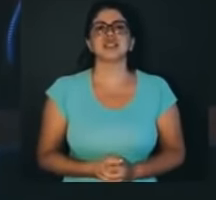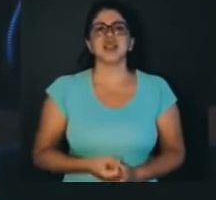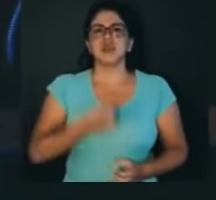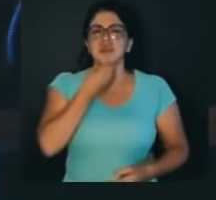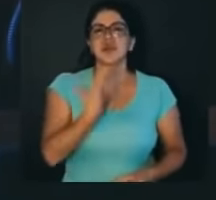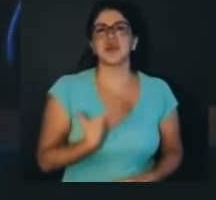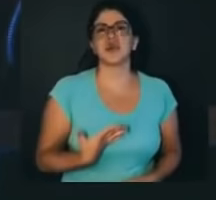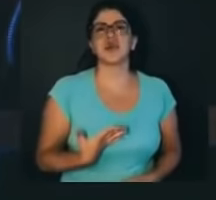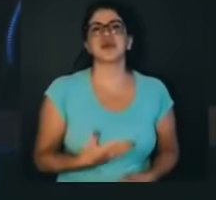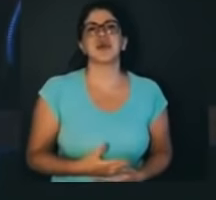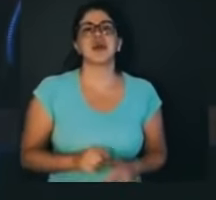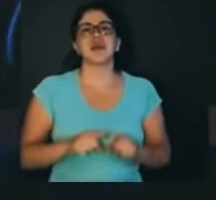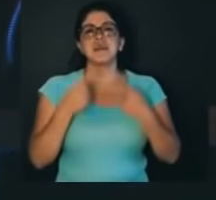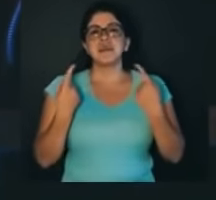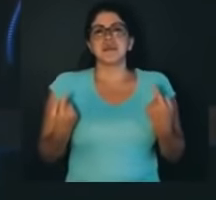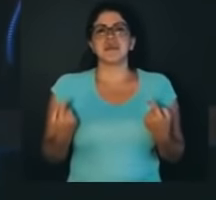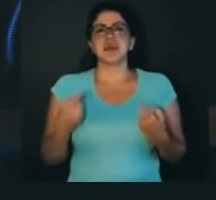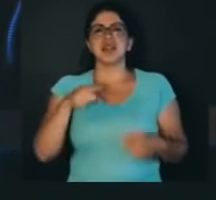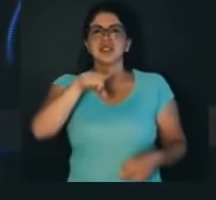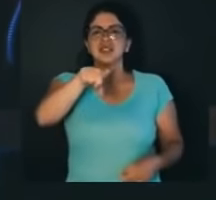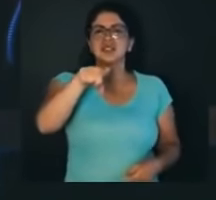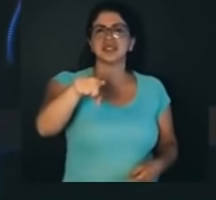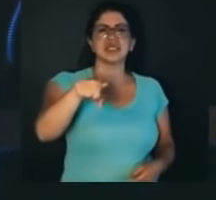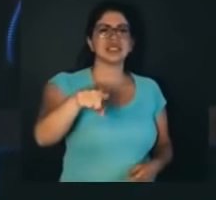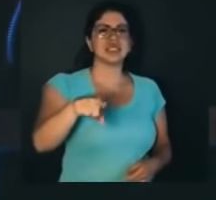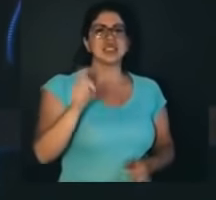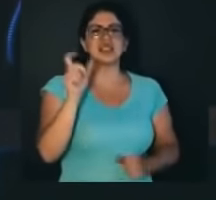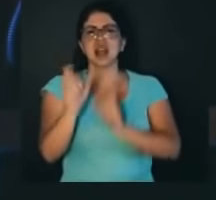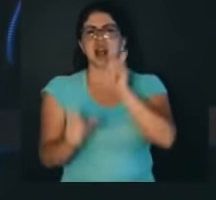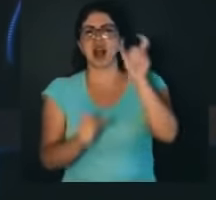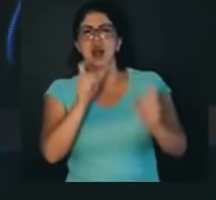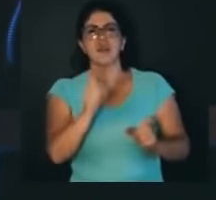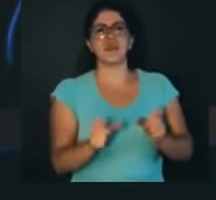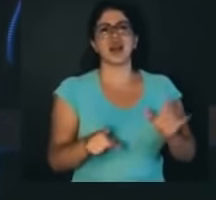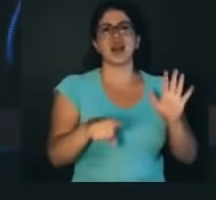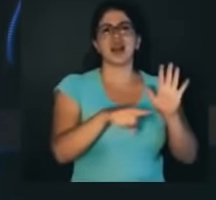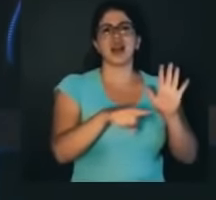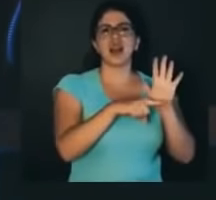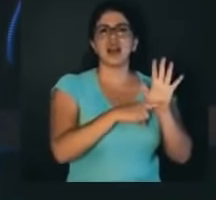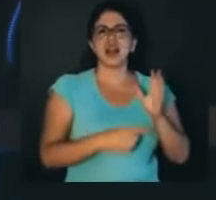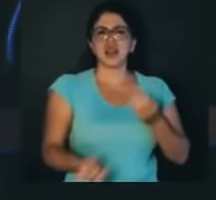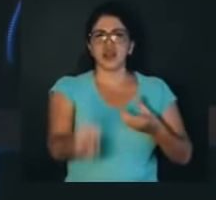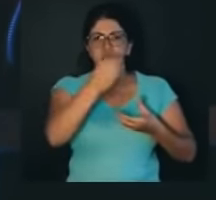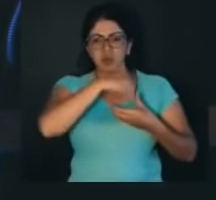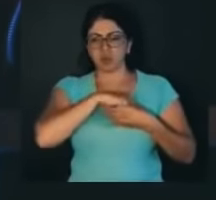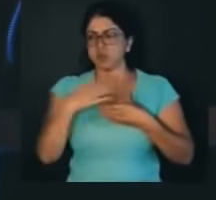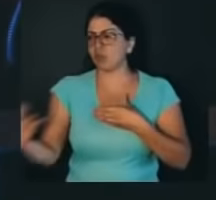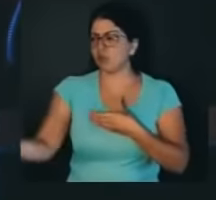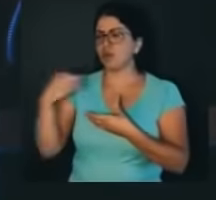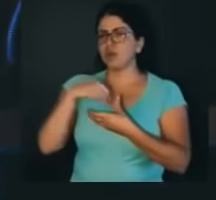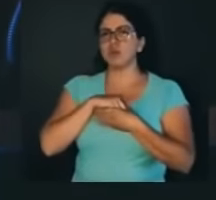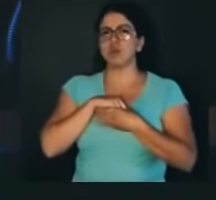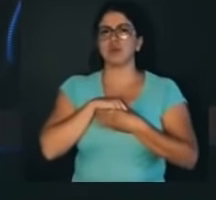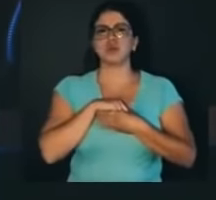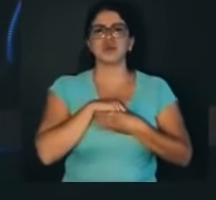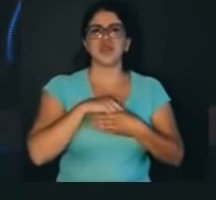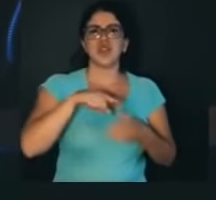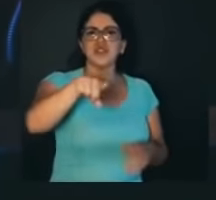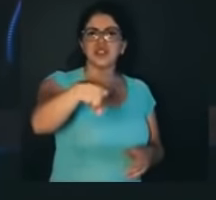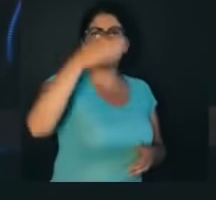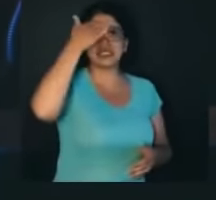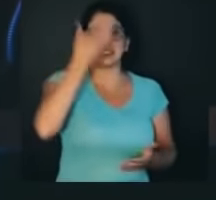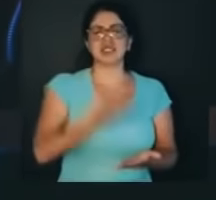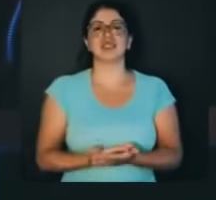por intermédio de palavras destrutivas. Então as palavras que outros proferem, elas têm